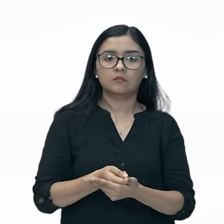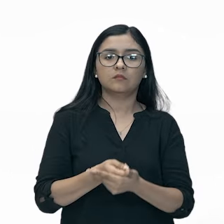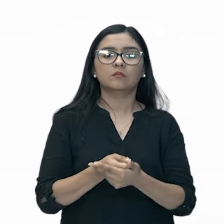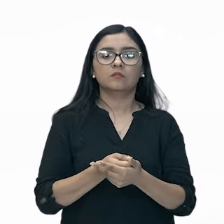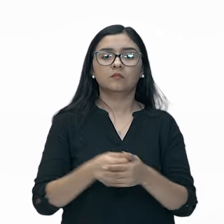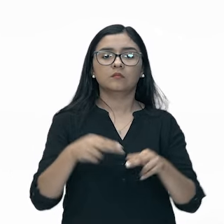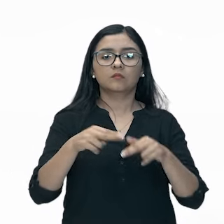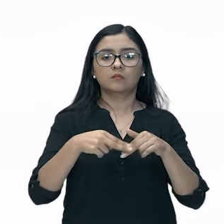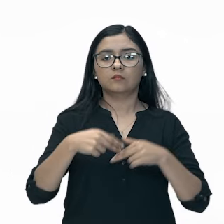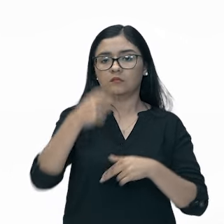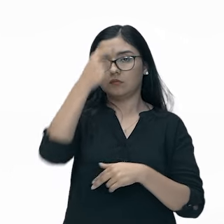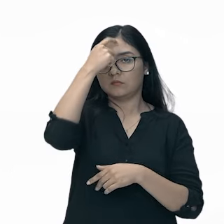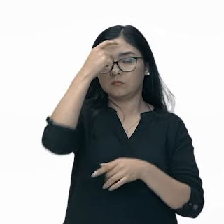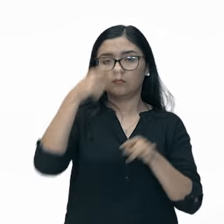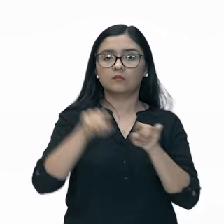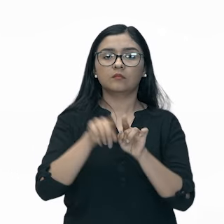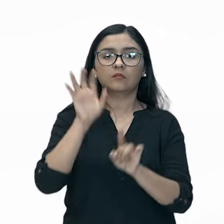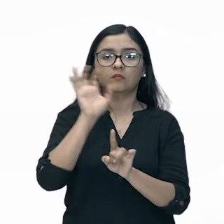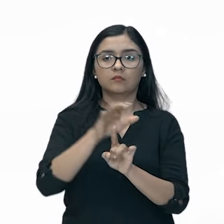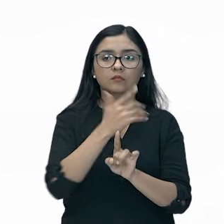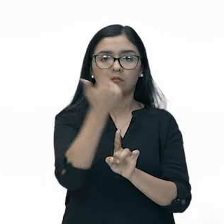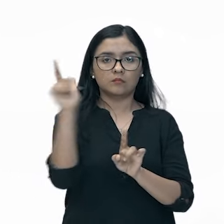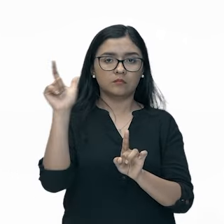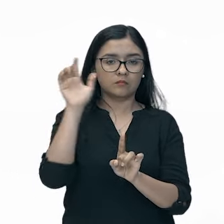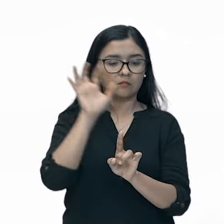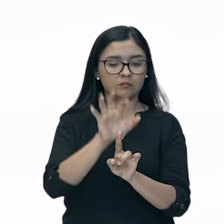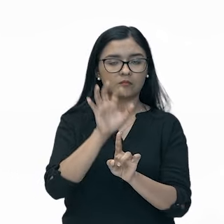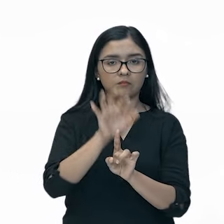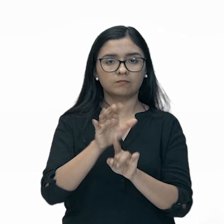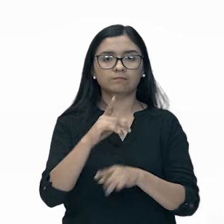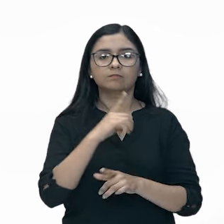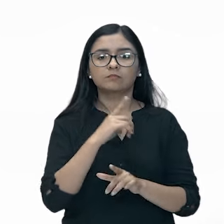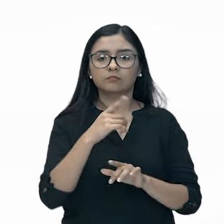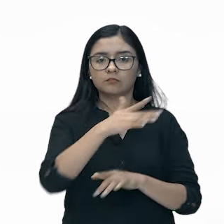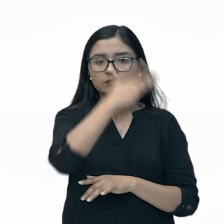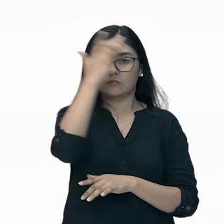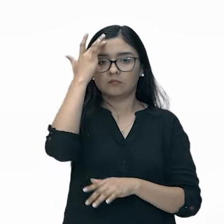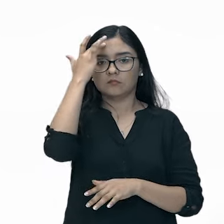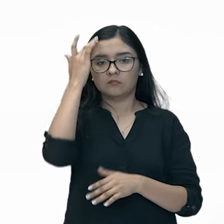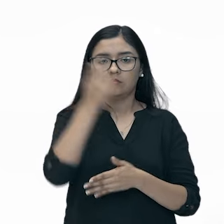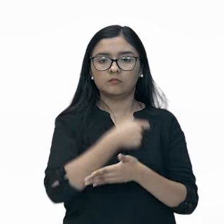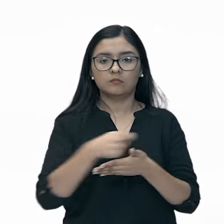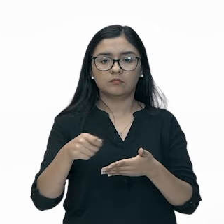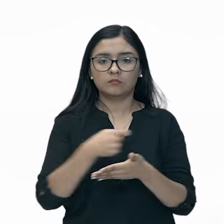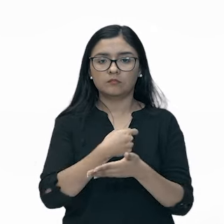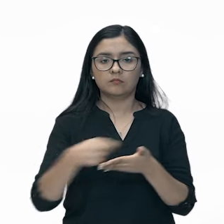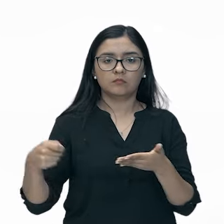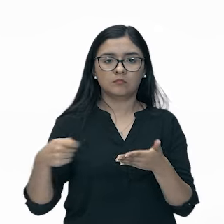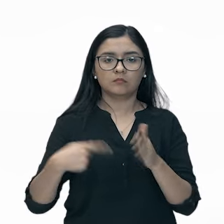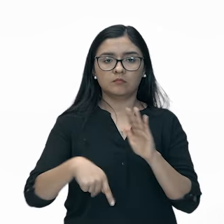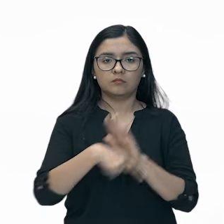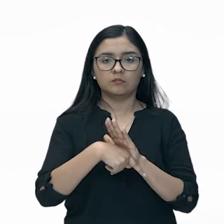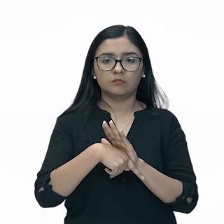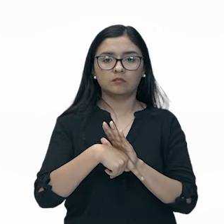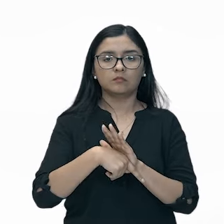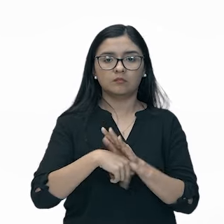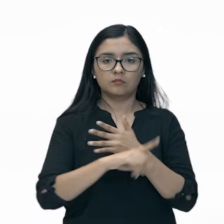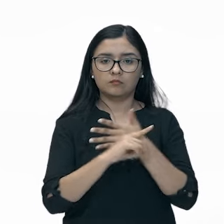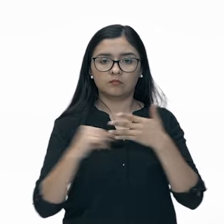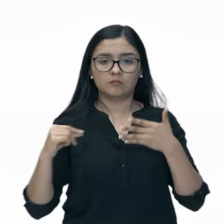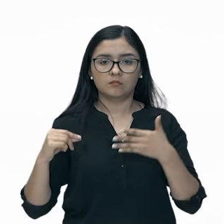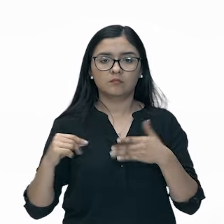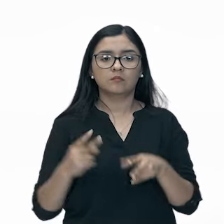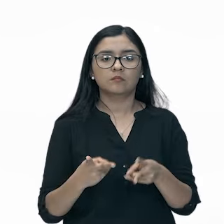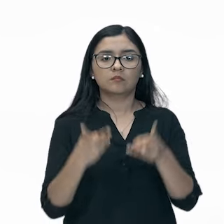intelecto e influência de outro e aí eu tenho uma pessoa que escreveu o texto que é o Salum Moreira da Rocha veja que